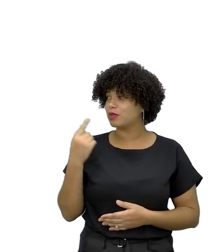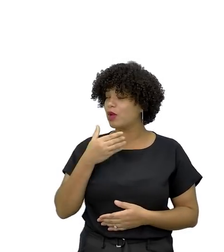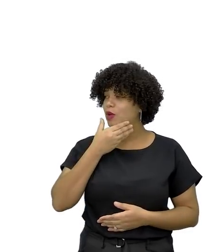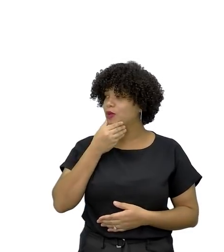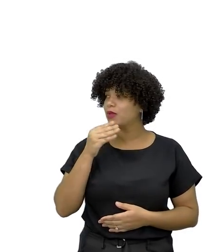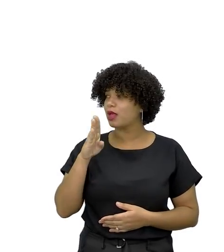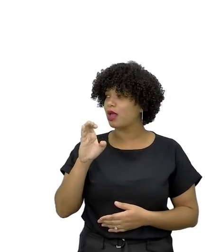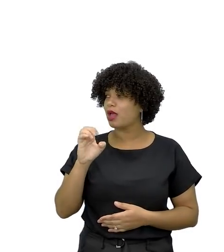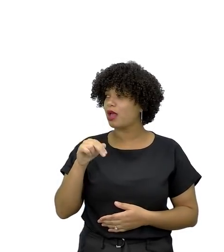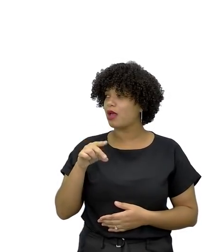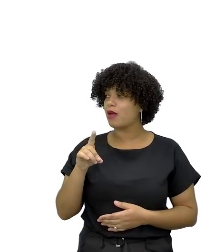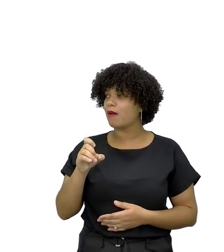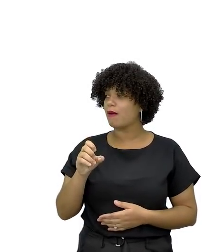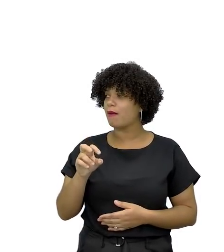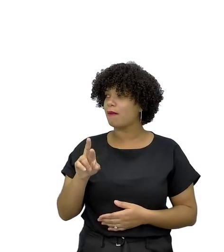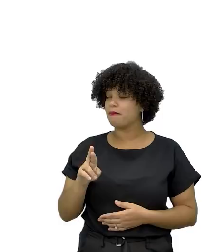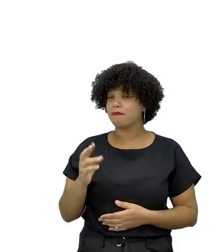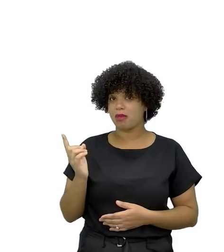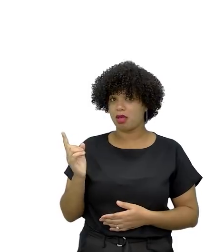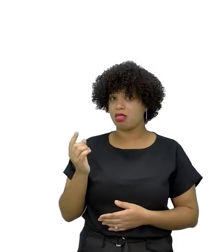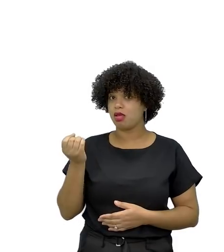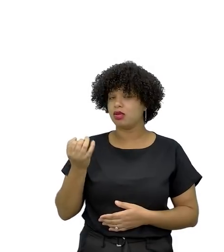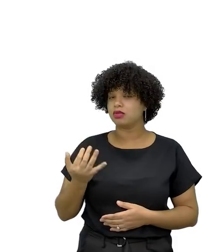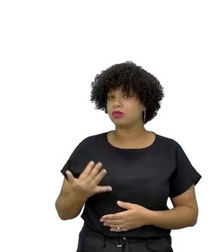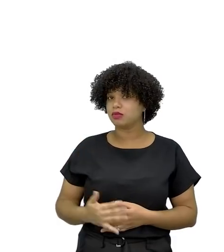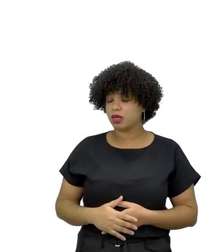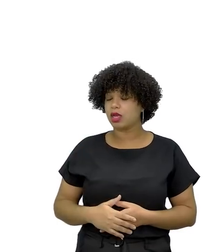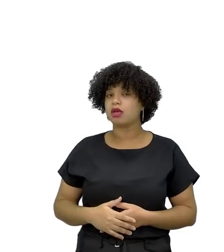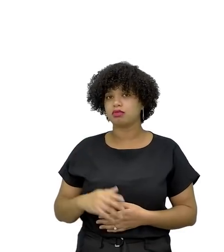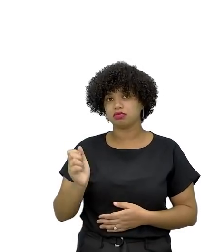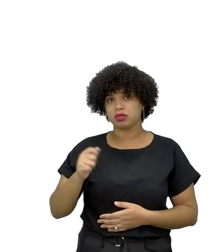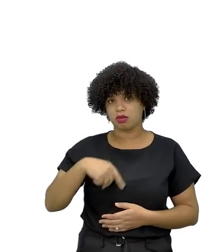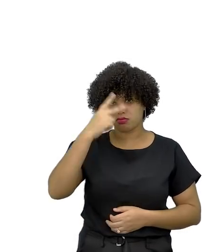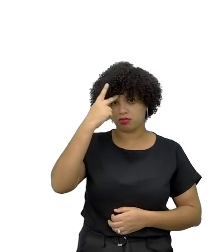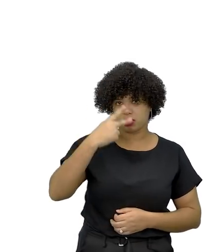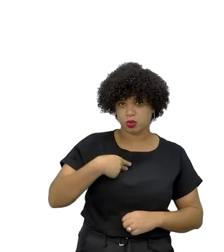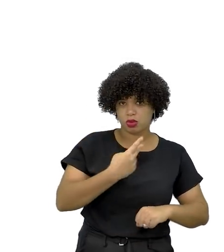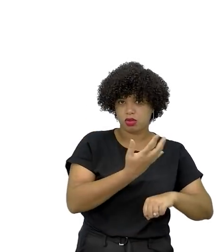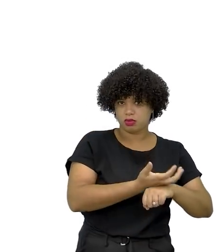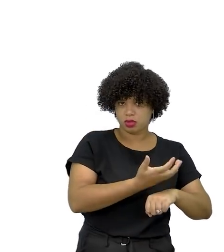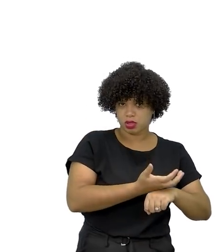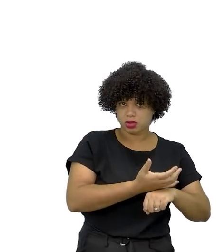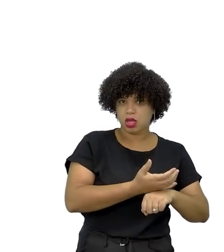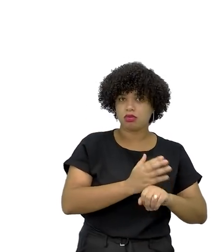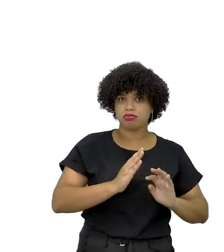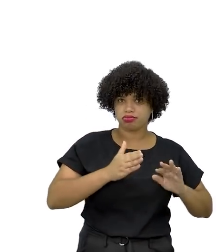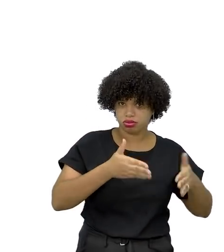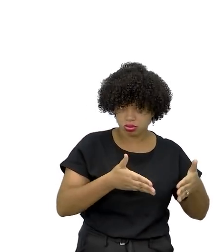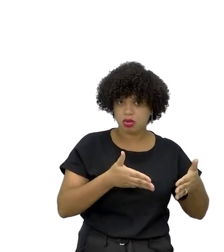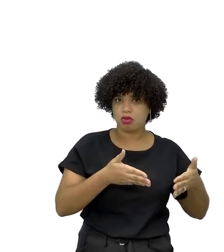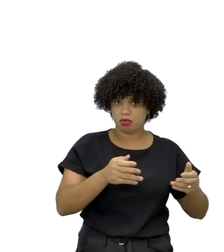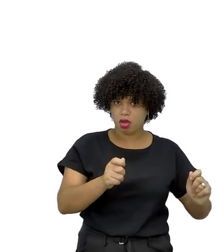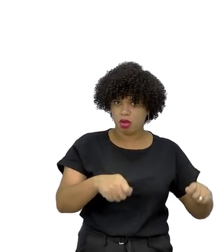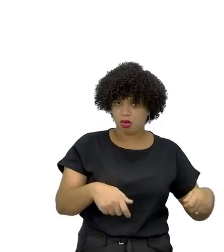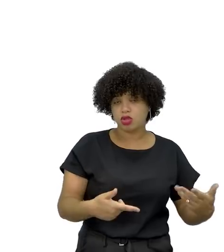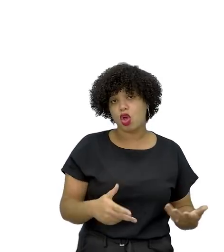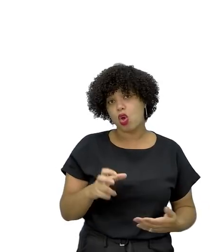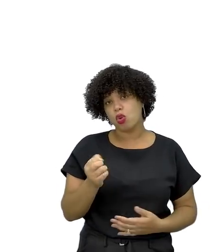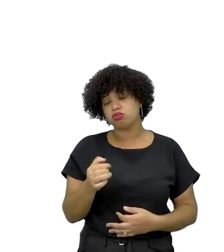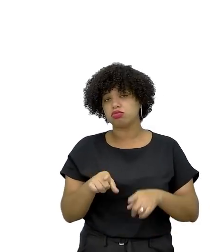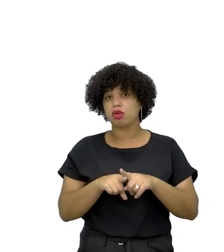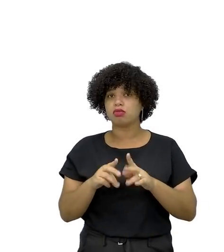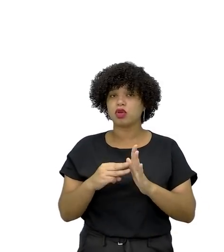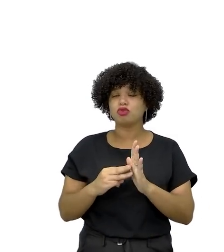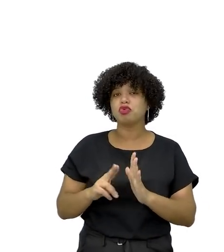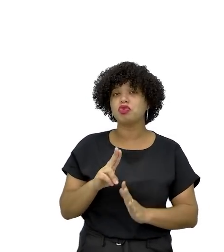que eu posso tanto trabalhar olhando somente para a minha disciplina, né, como eu também posso trabalhar com essa